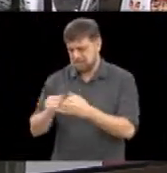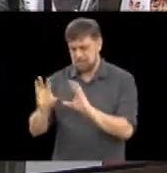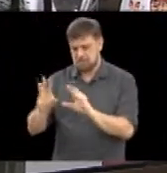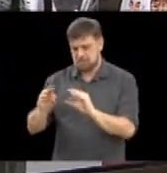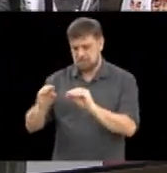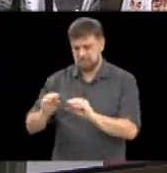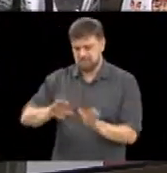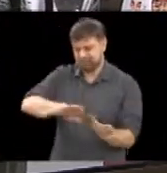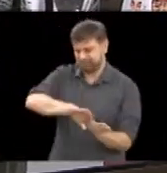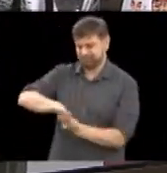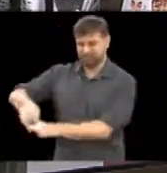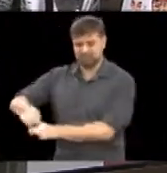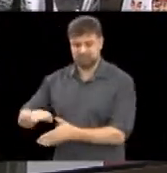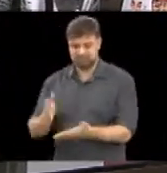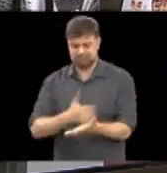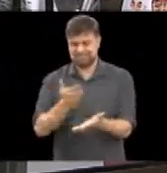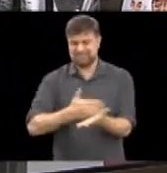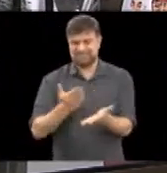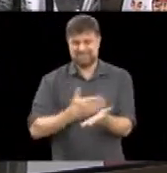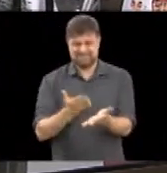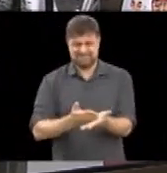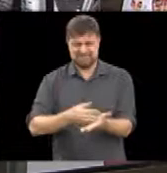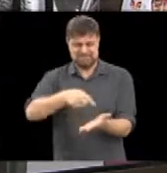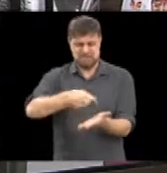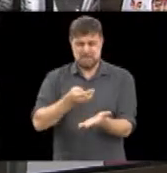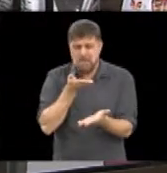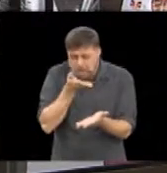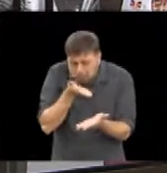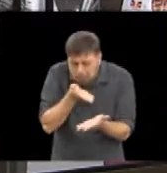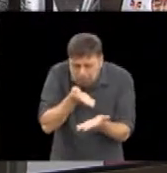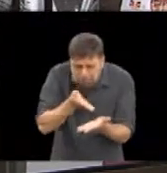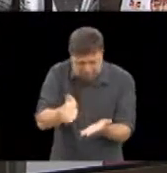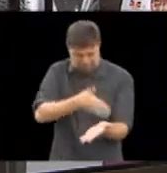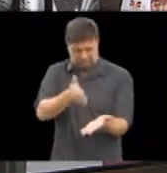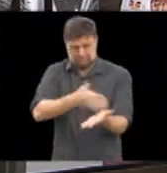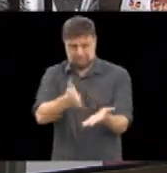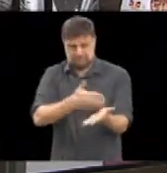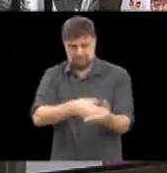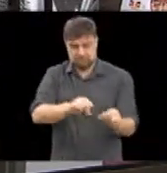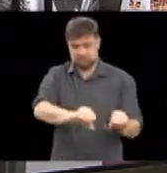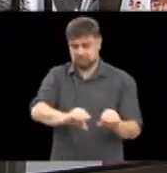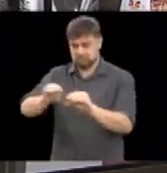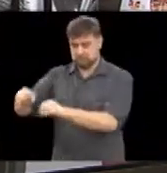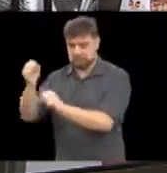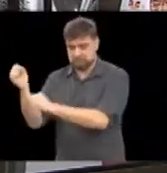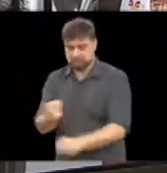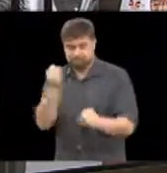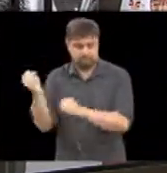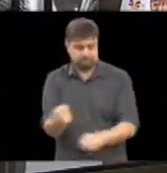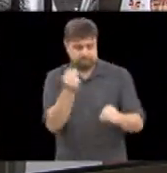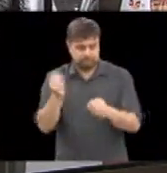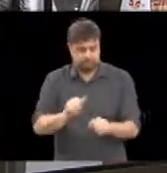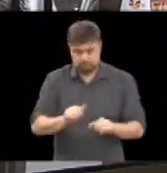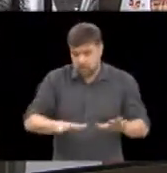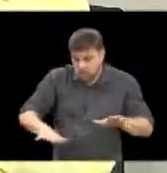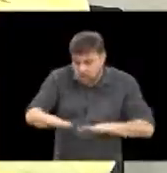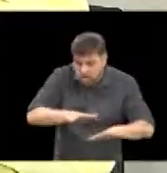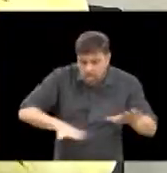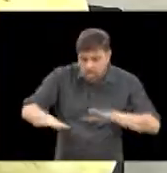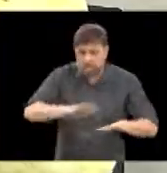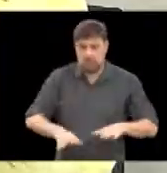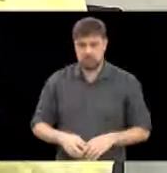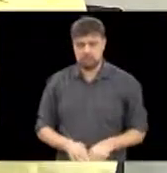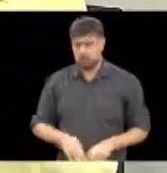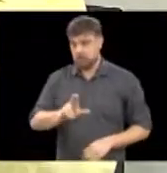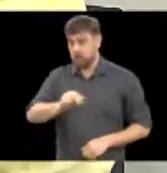pelúcia, revista, livro, tudo. Então tem que fazer uma faxina geral. Tem que ser um quarto clean. E